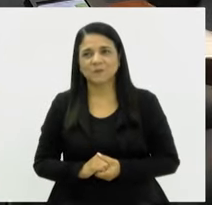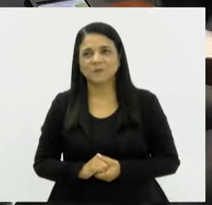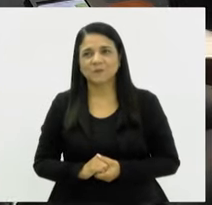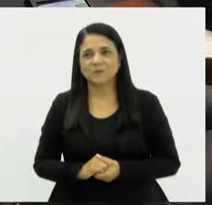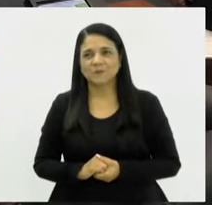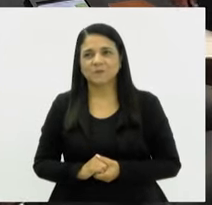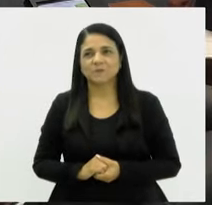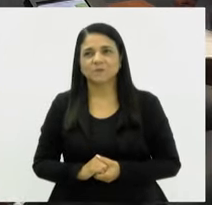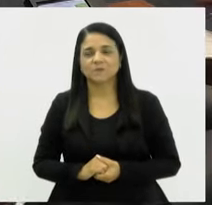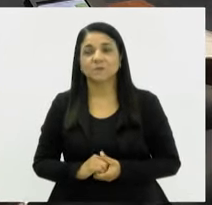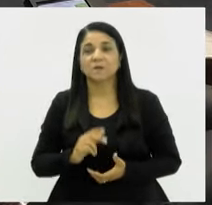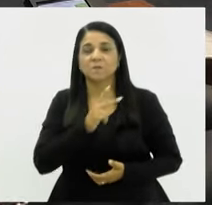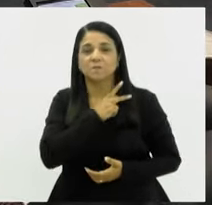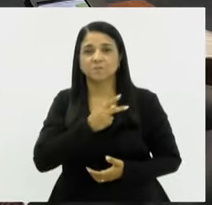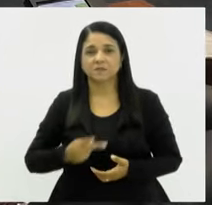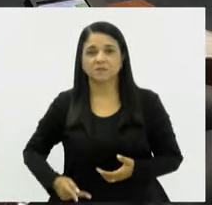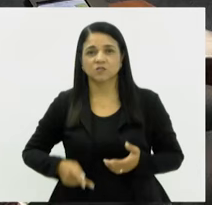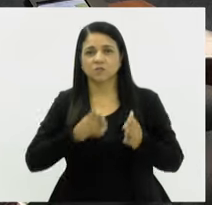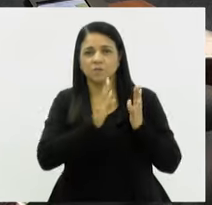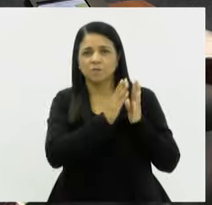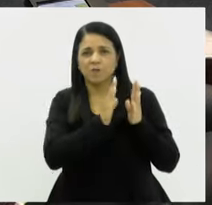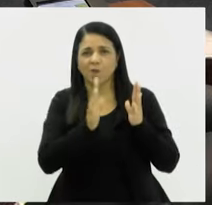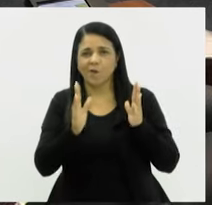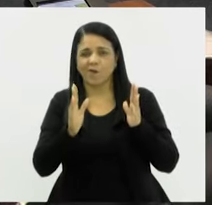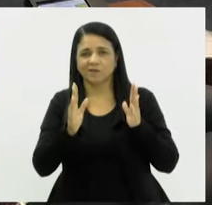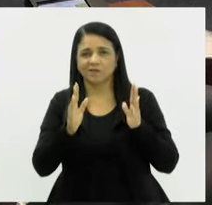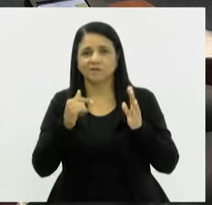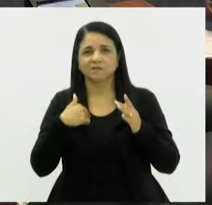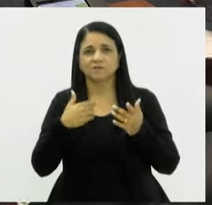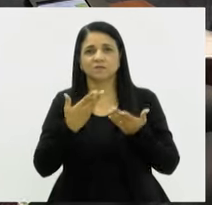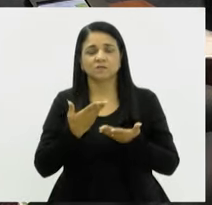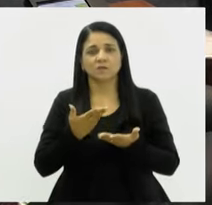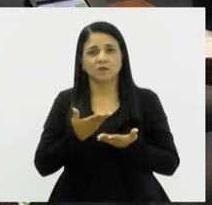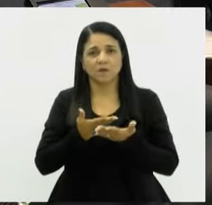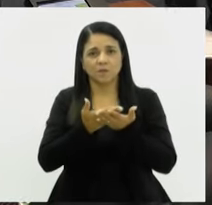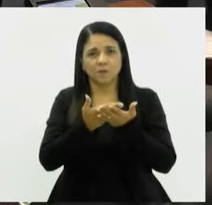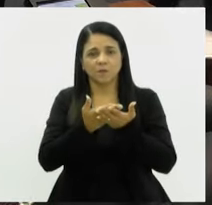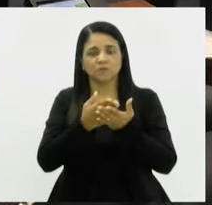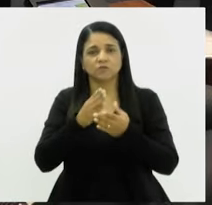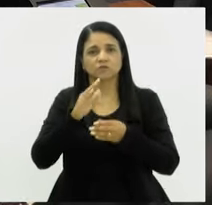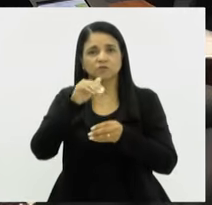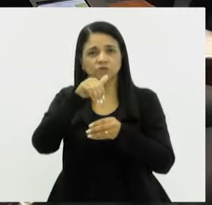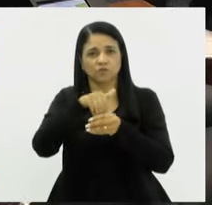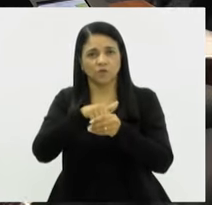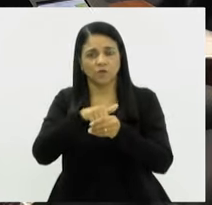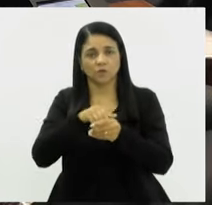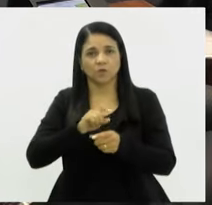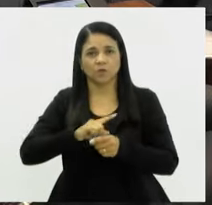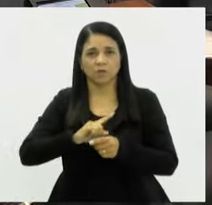Pessoal, senhora presidente, deputado, pela ordem, estamos Rodrigo em votação Amorim. Nominal, encaminhamento de voto não.